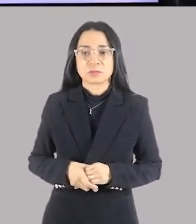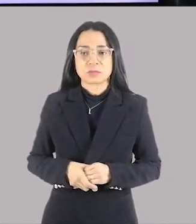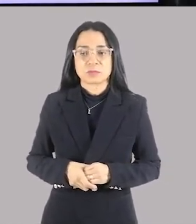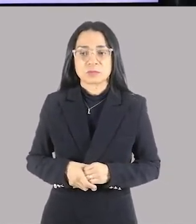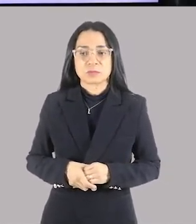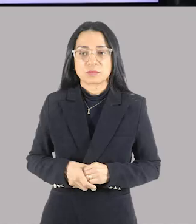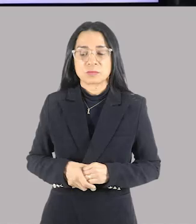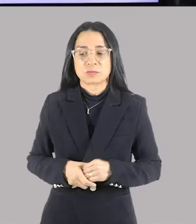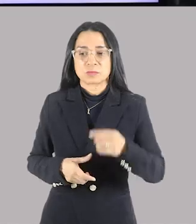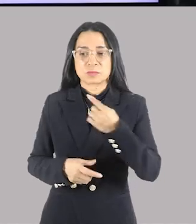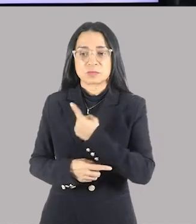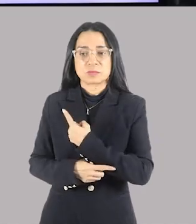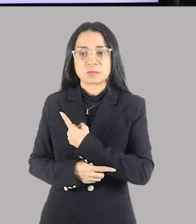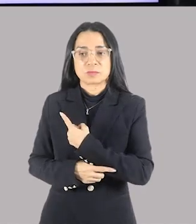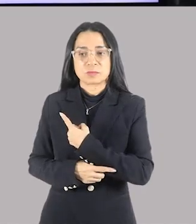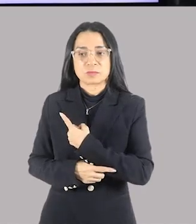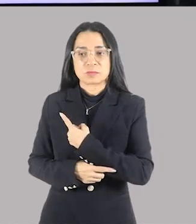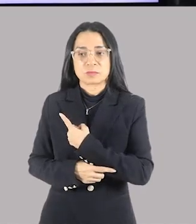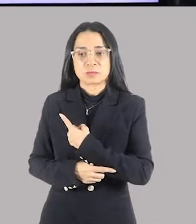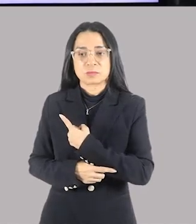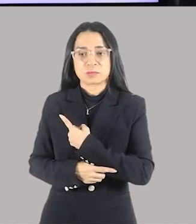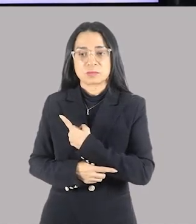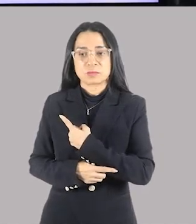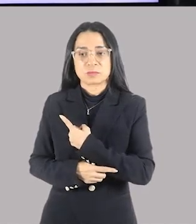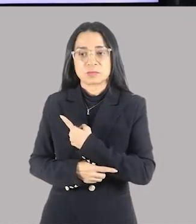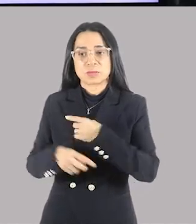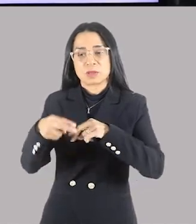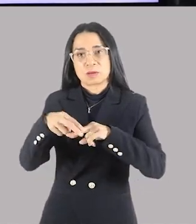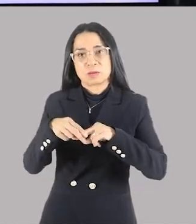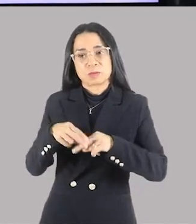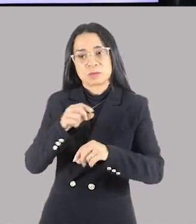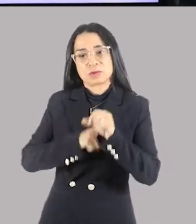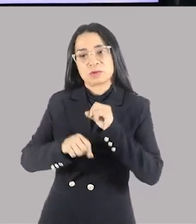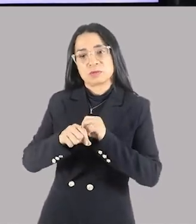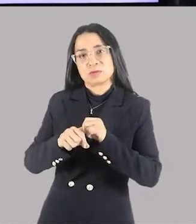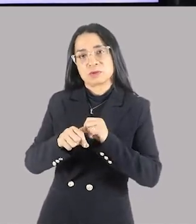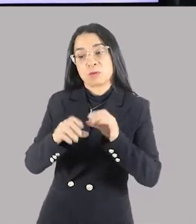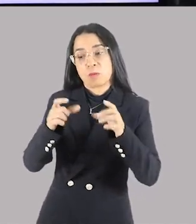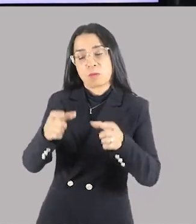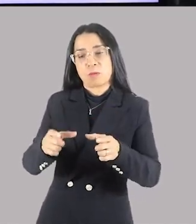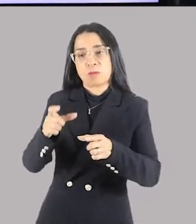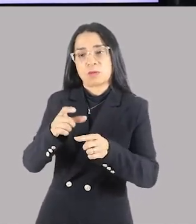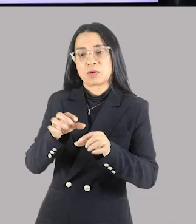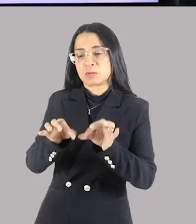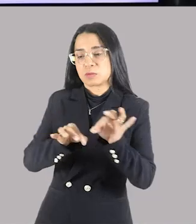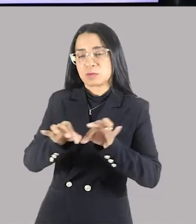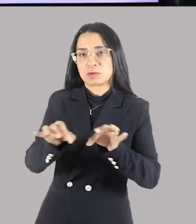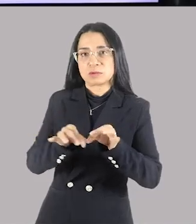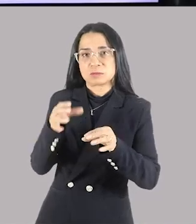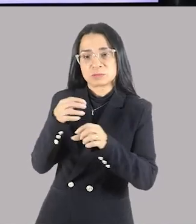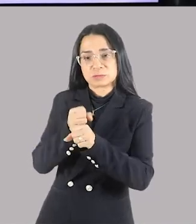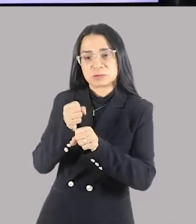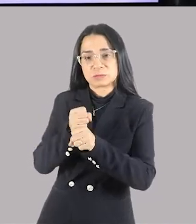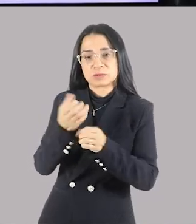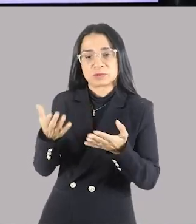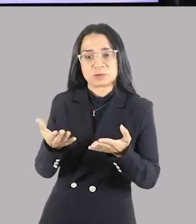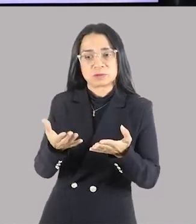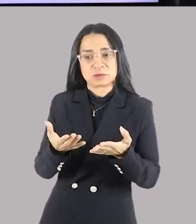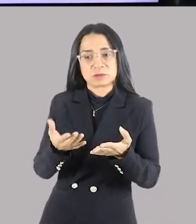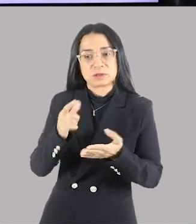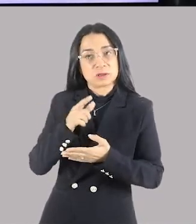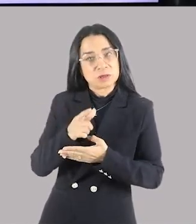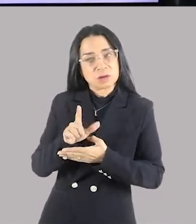Órgãos que acompanham a unidade gestora, por isso são órgãos ordenadores de despesa, perfeito? E esses